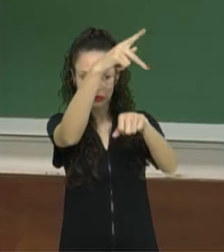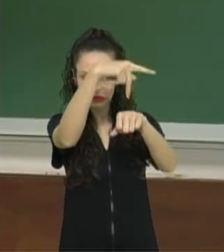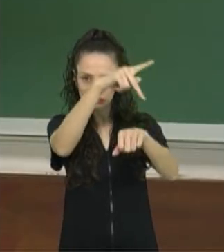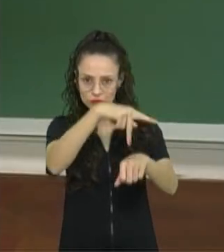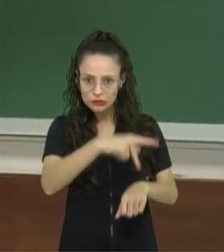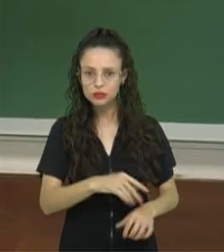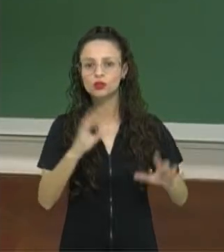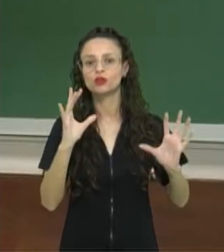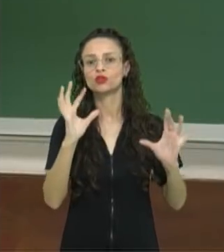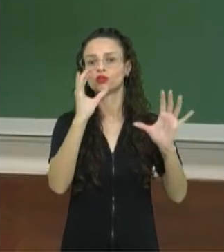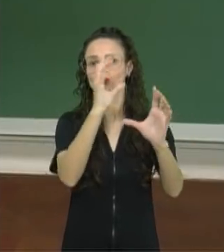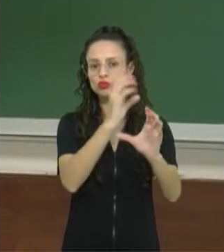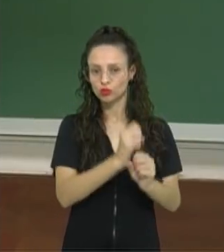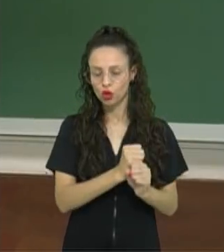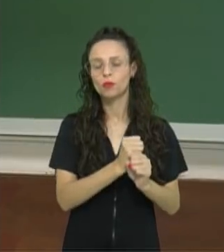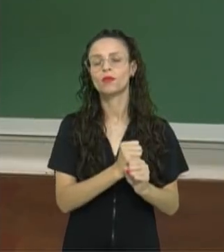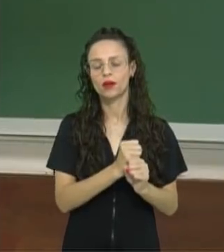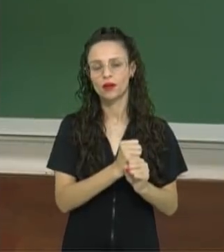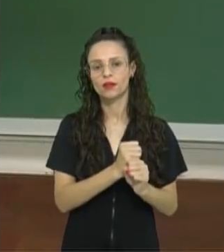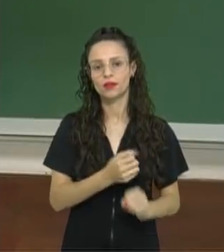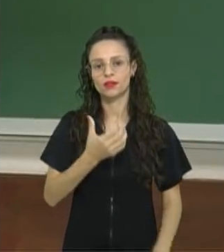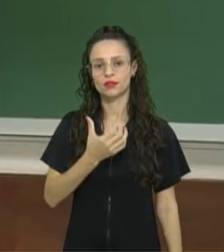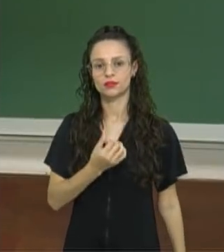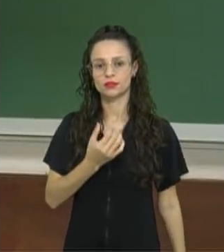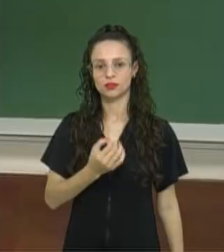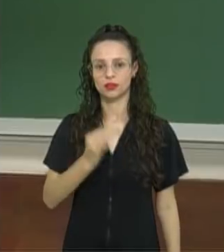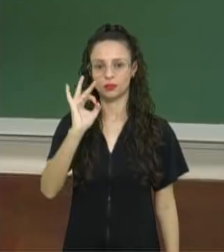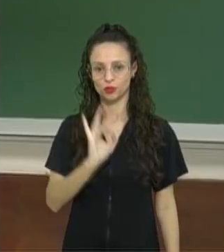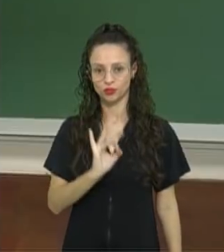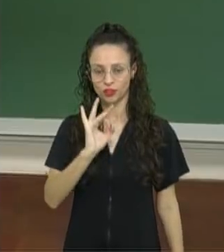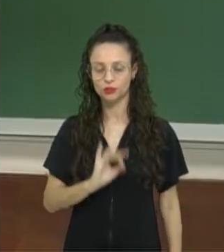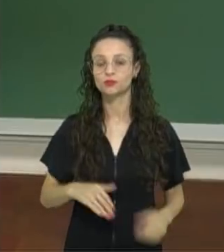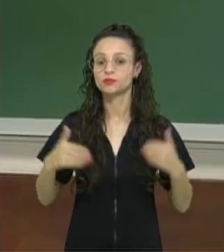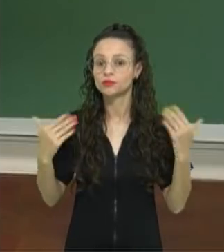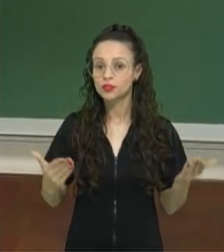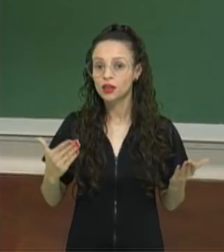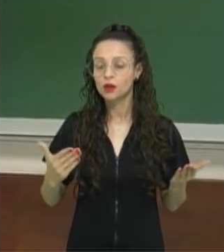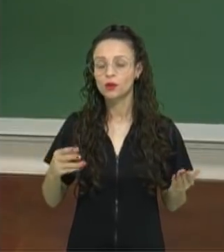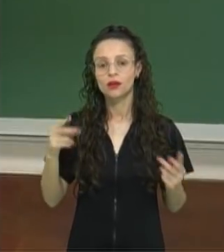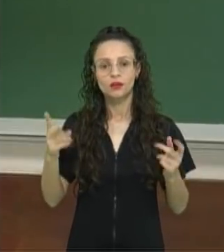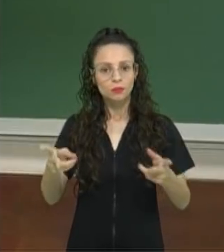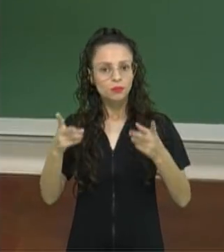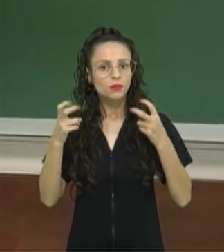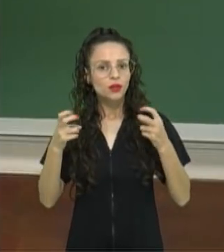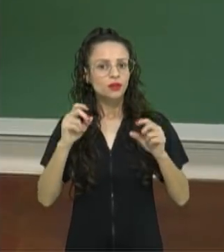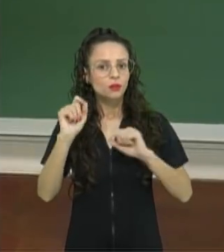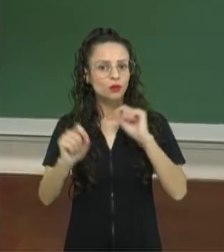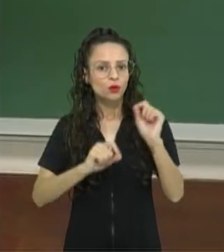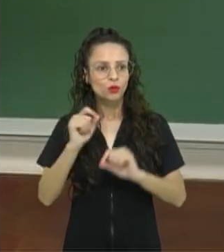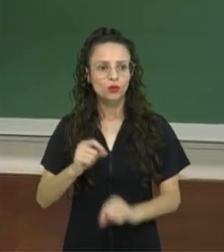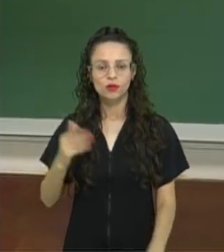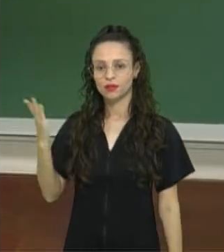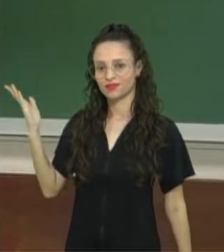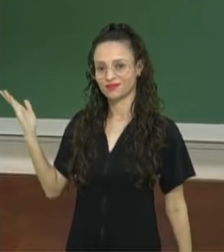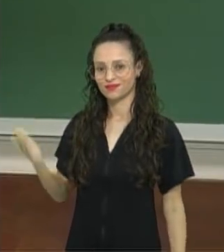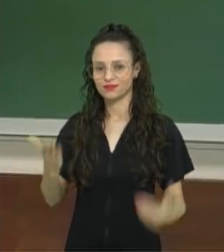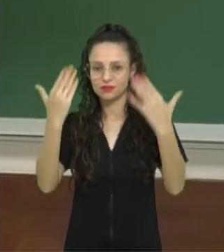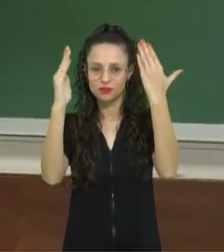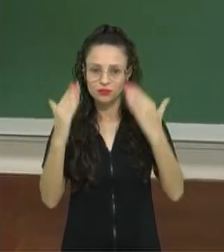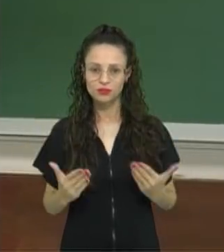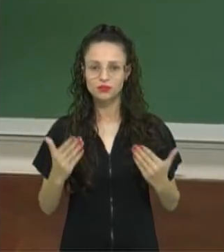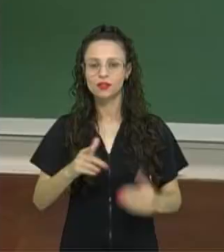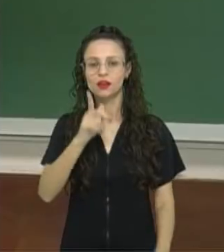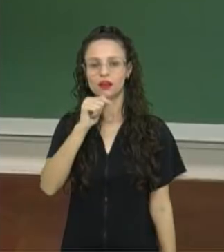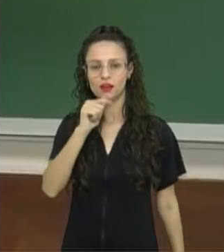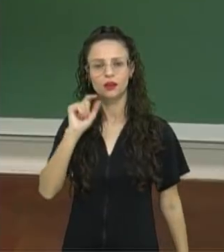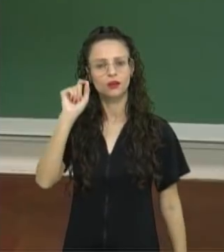vão somar, praticamente ali 60%. Então, a gente pode perceber, através da